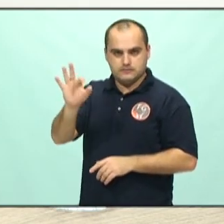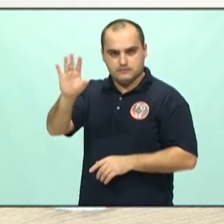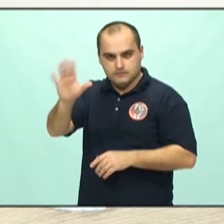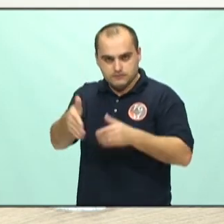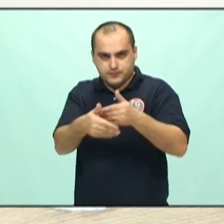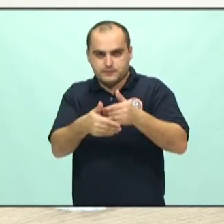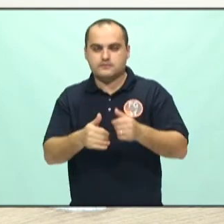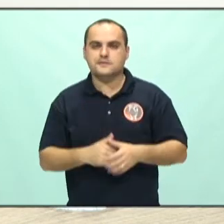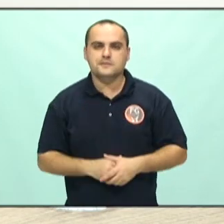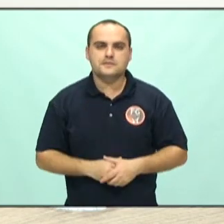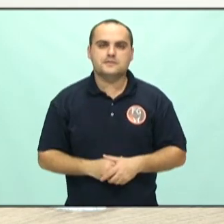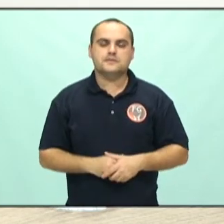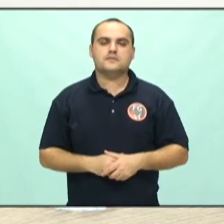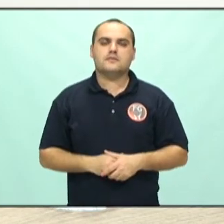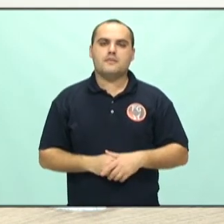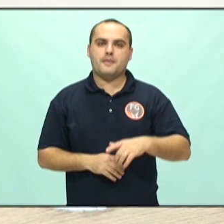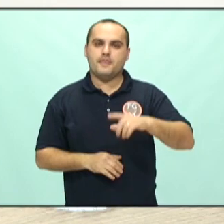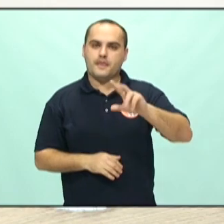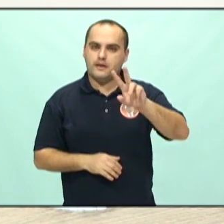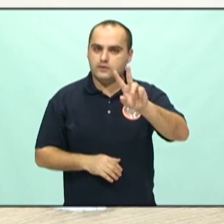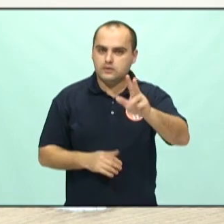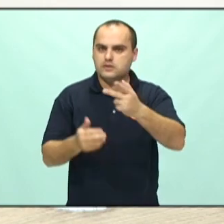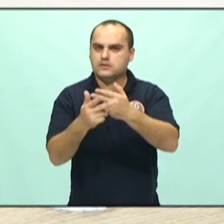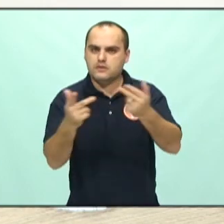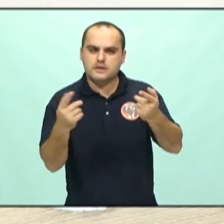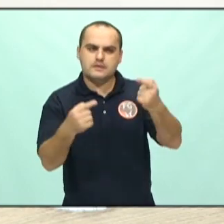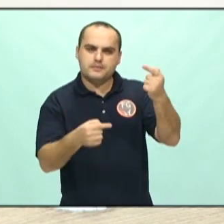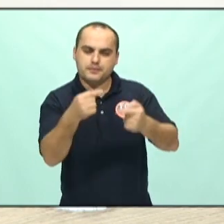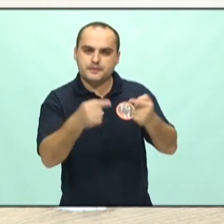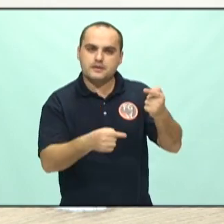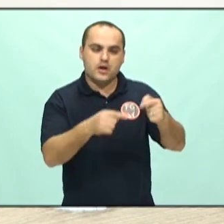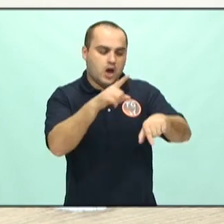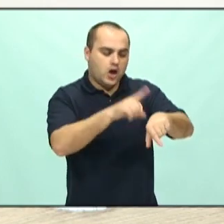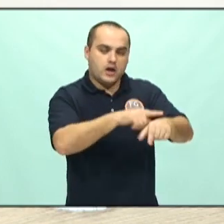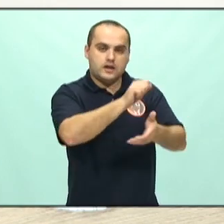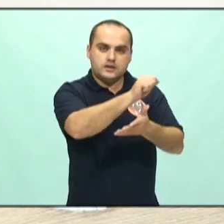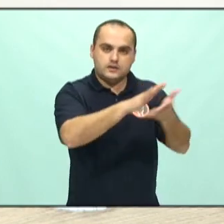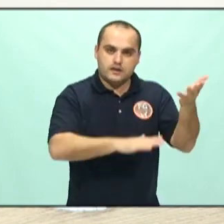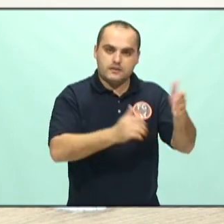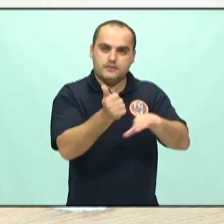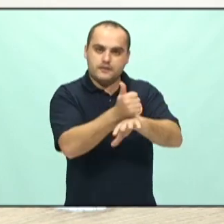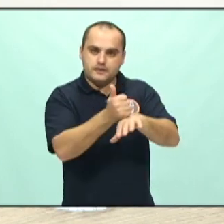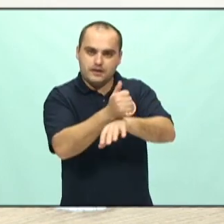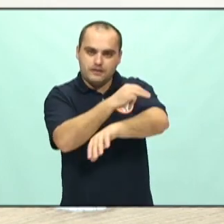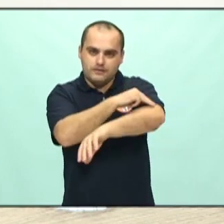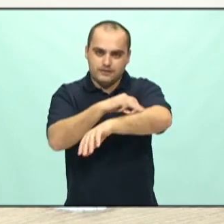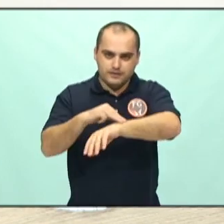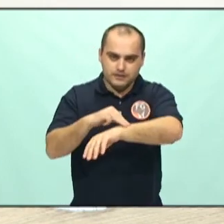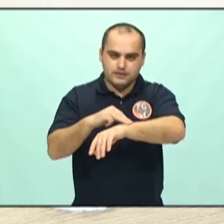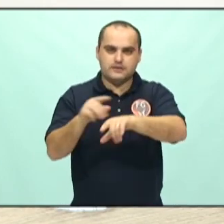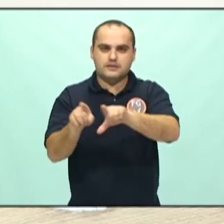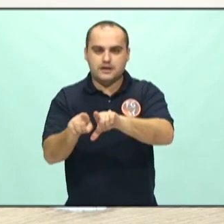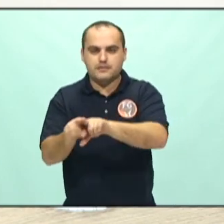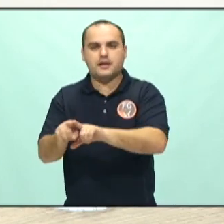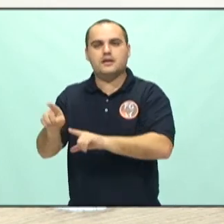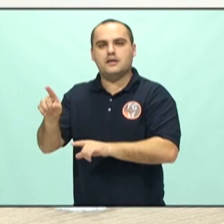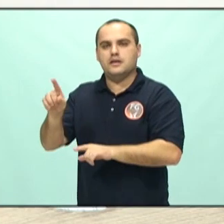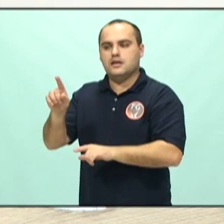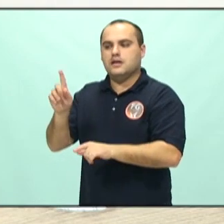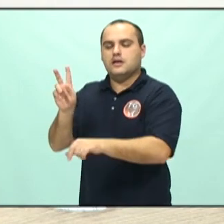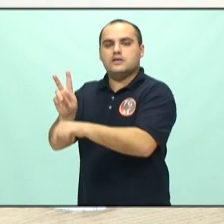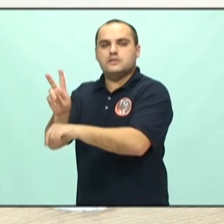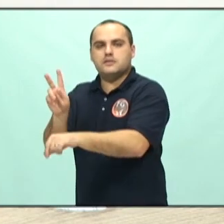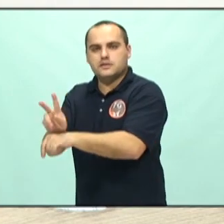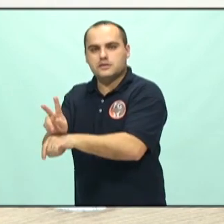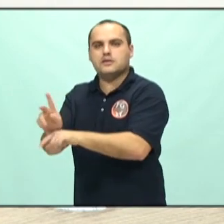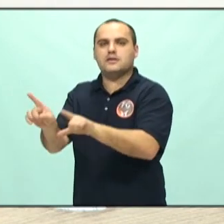ainda continua, são duas comissões que a gente vem discutindo sobre hora-atividade para os profissionais do magistério e a comissão das agentes de atividade de educação e agente